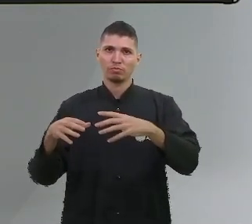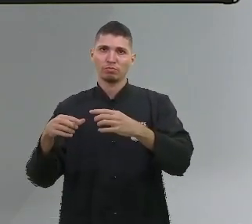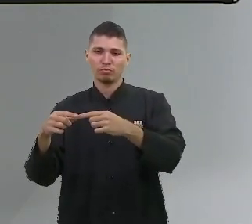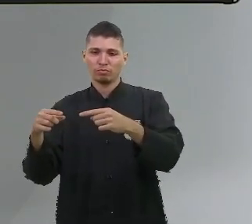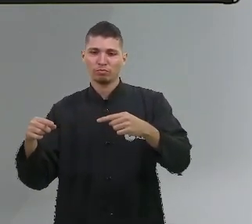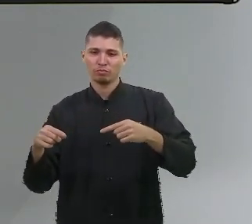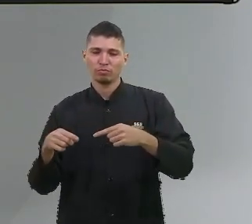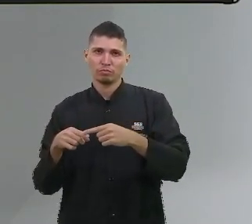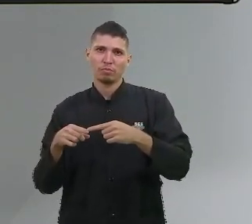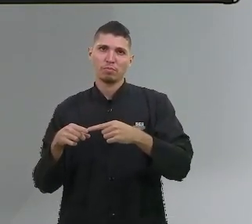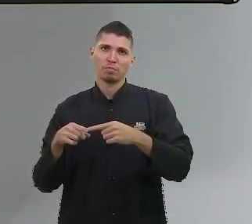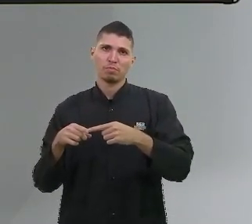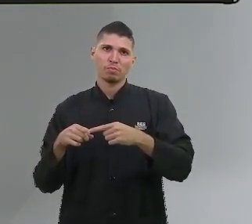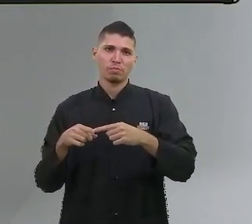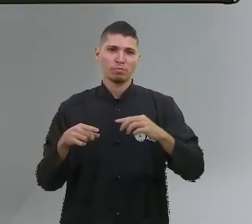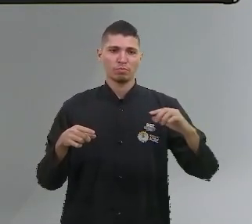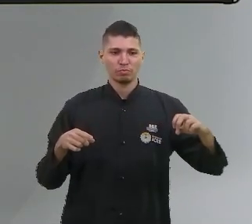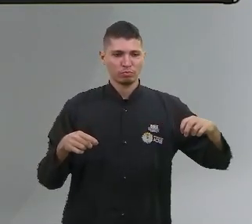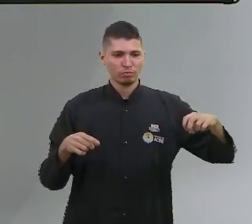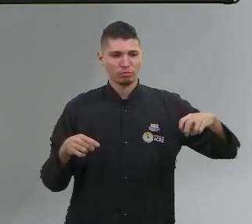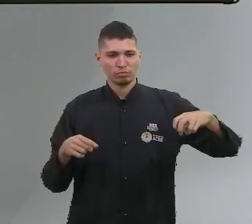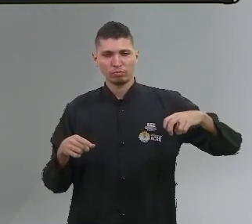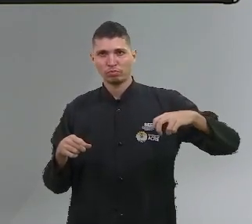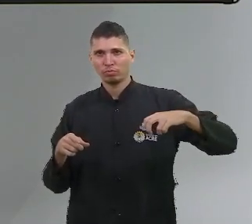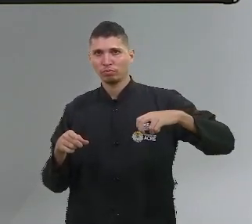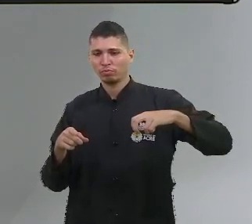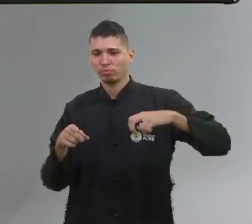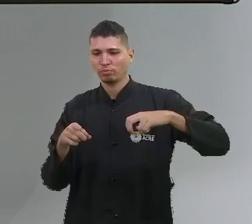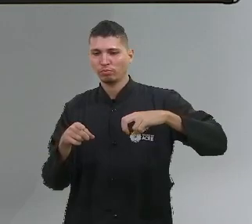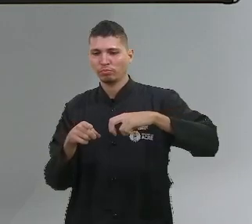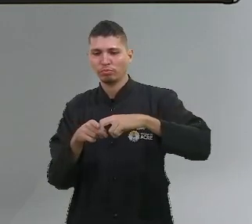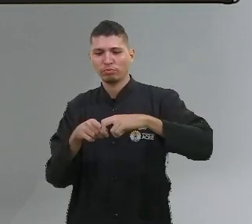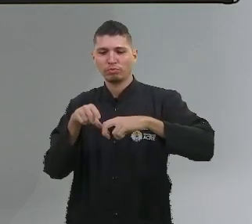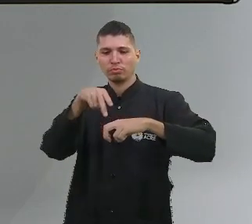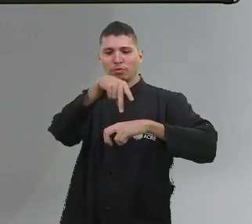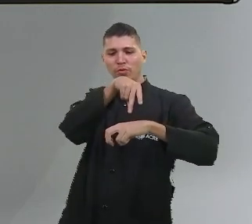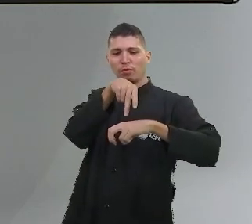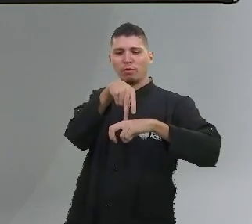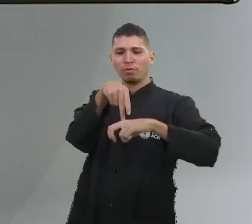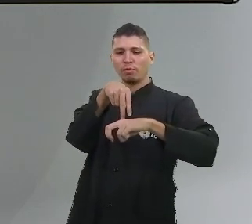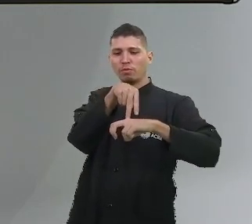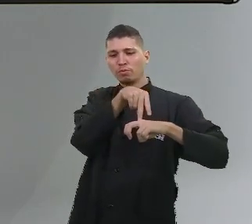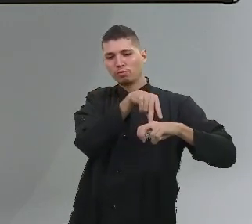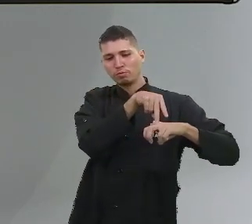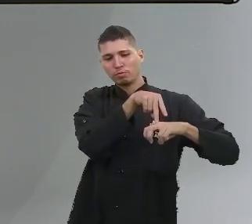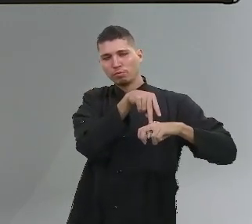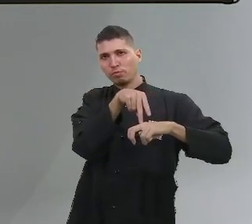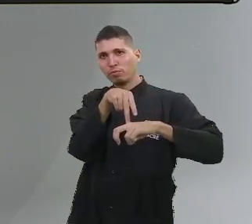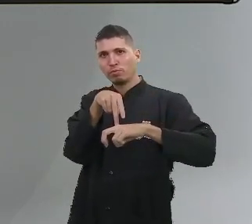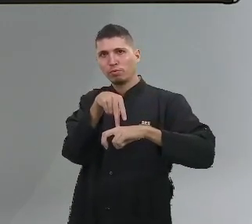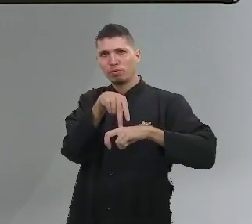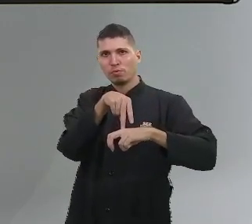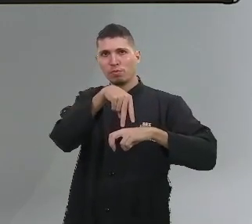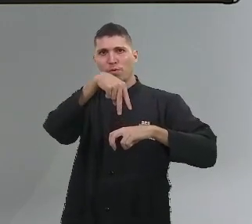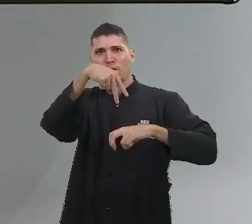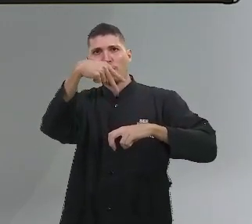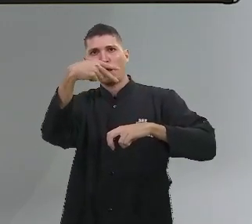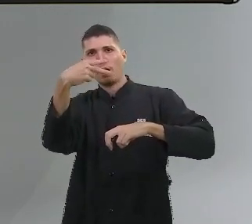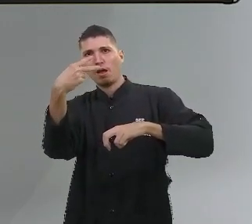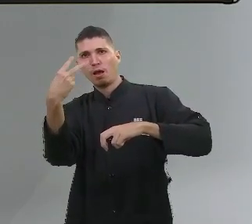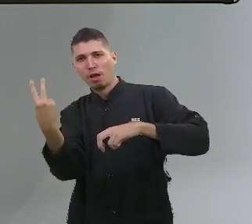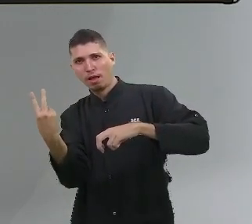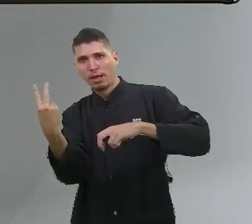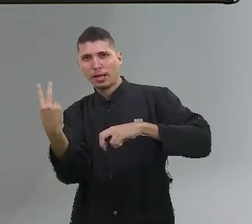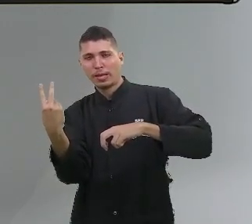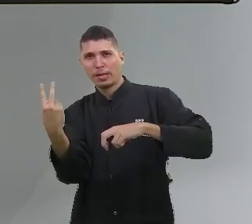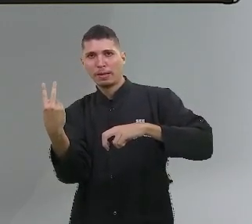né? E aí o motoqueiro ele foi lançado para frente, né? Porque ele estava em movimento e a tendência